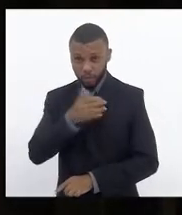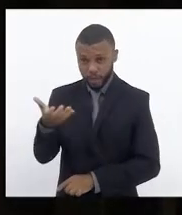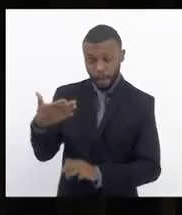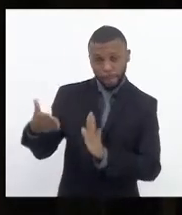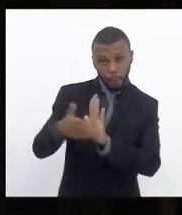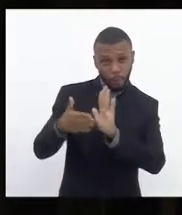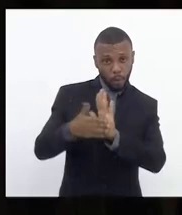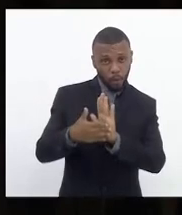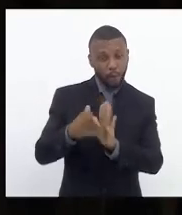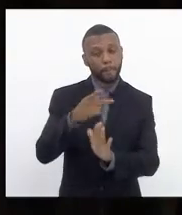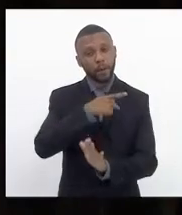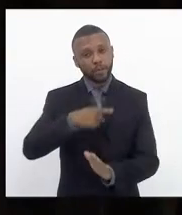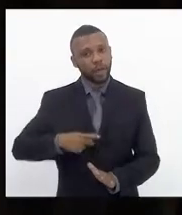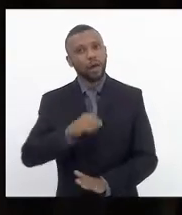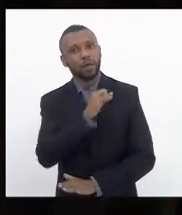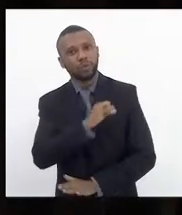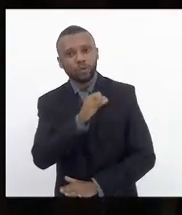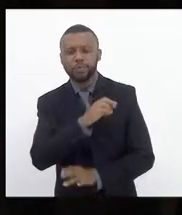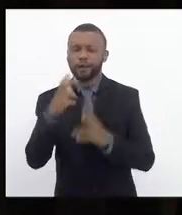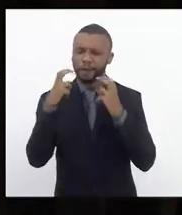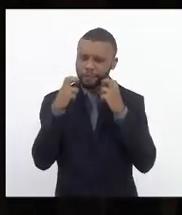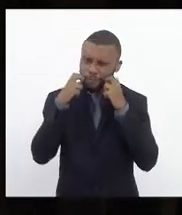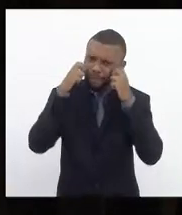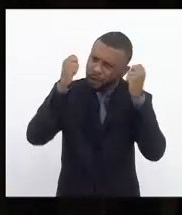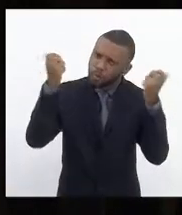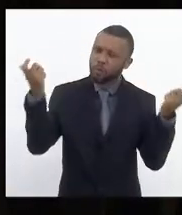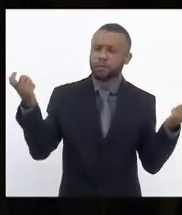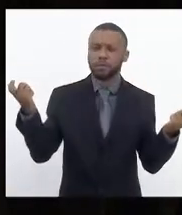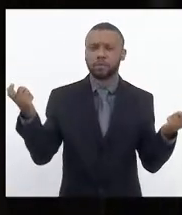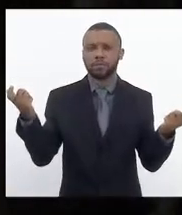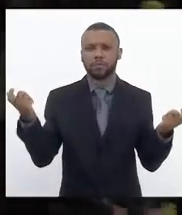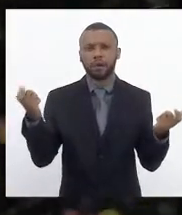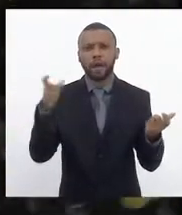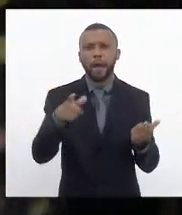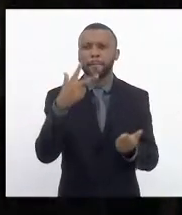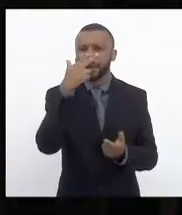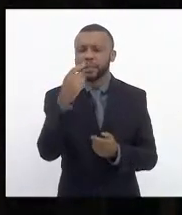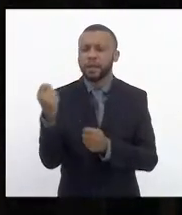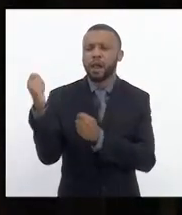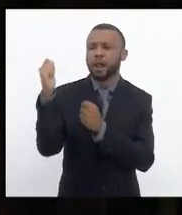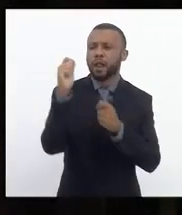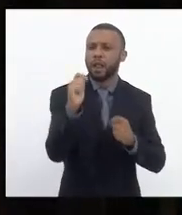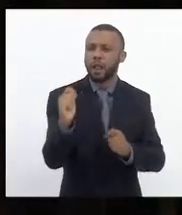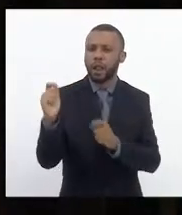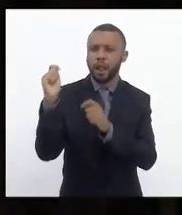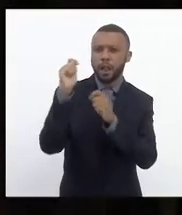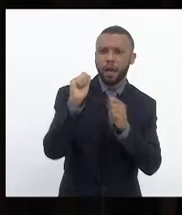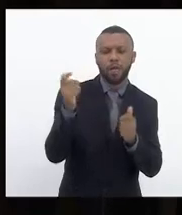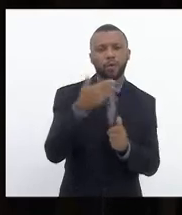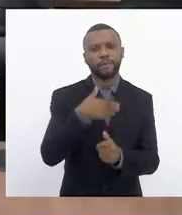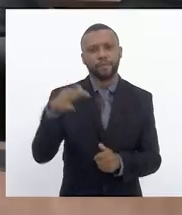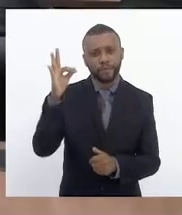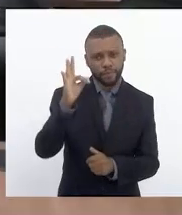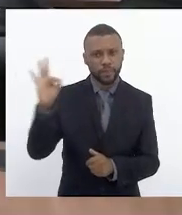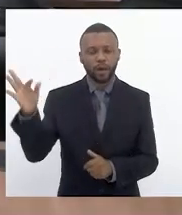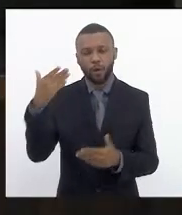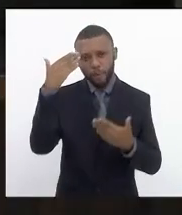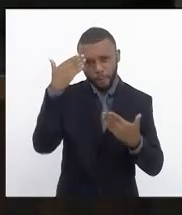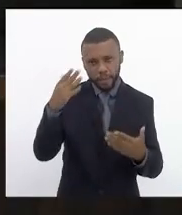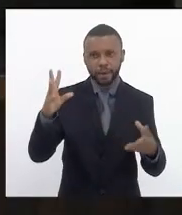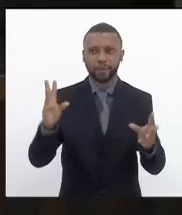para o estado do Rio de Janeiro É vergonhoso é chantagem recebida do governo federal obrigado